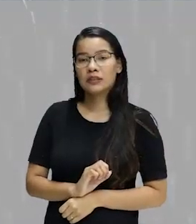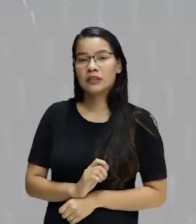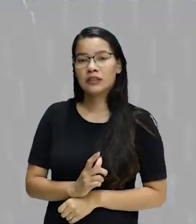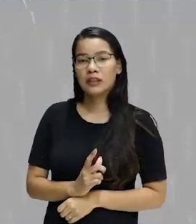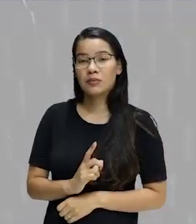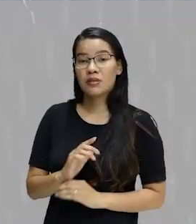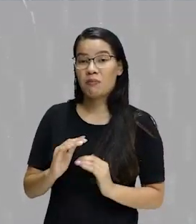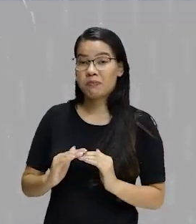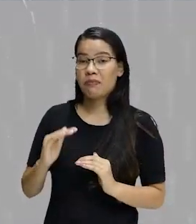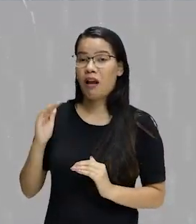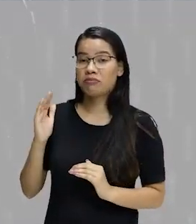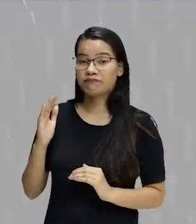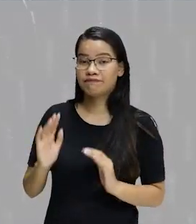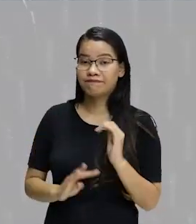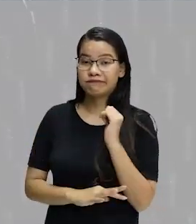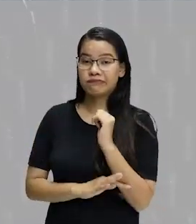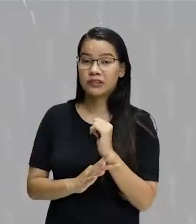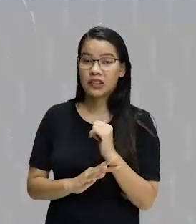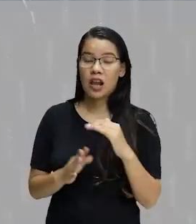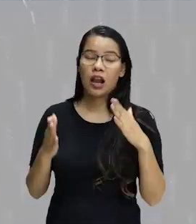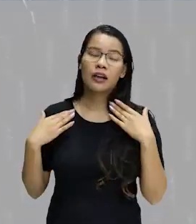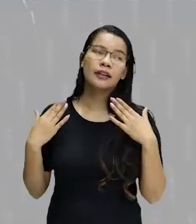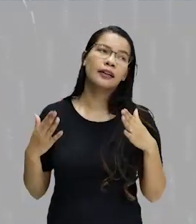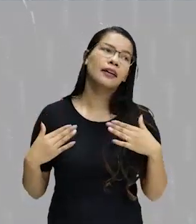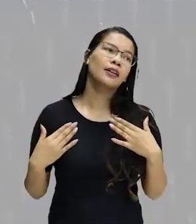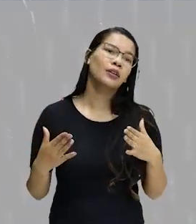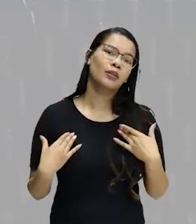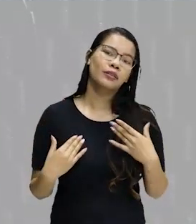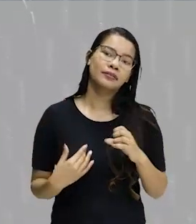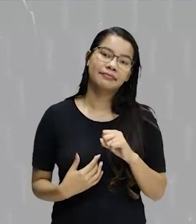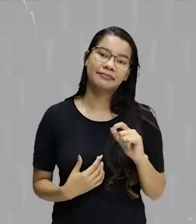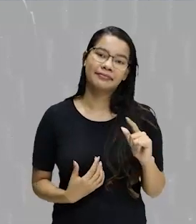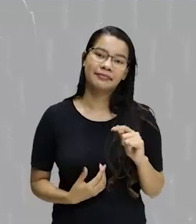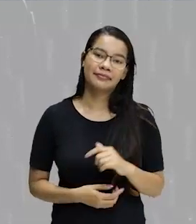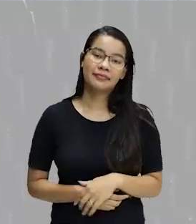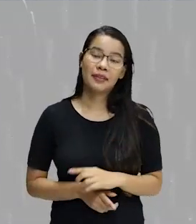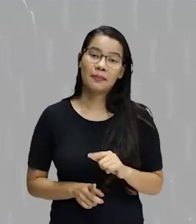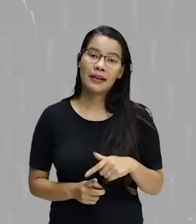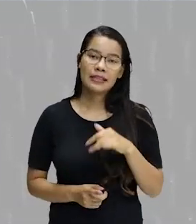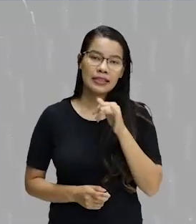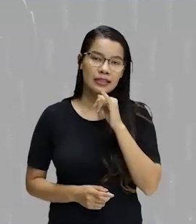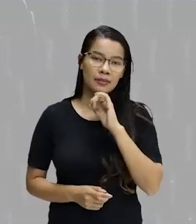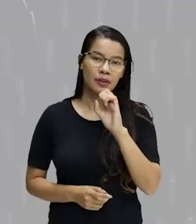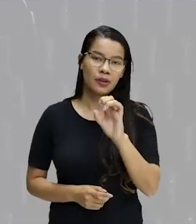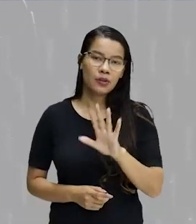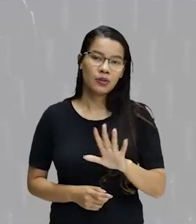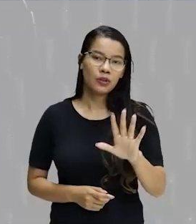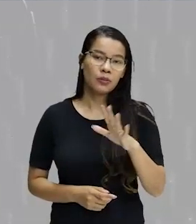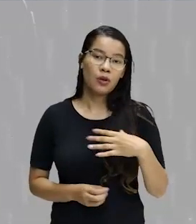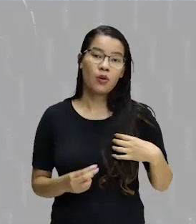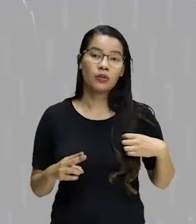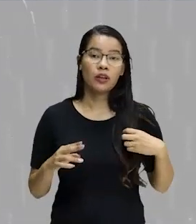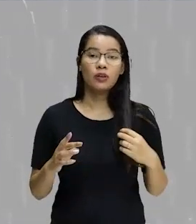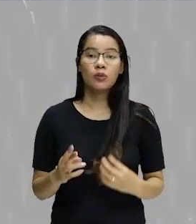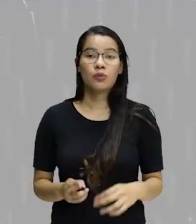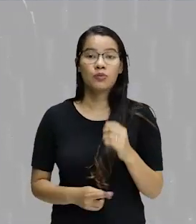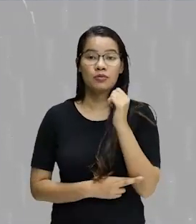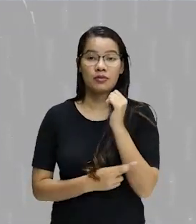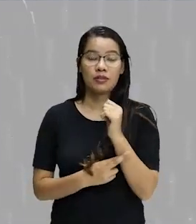altas temperaturas, mas por exemplo, lá na Europa, na Rússia, por exemplo, na